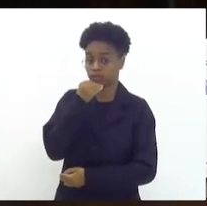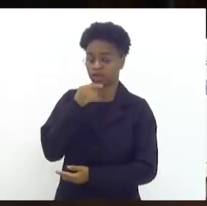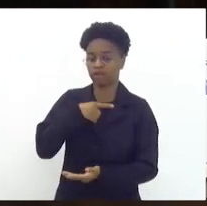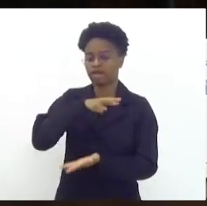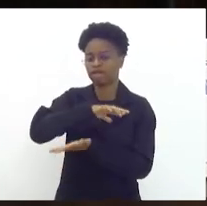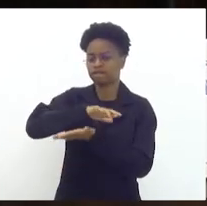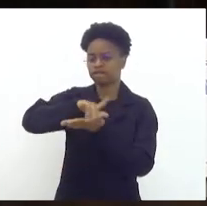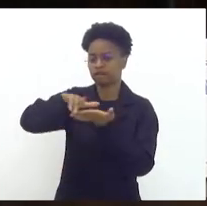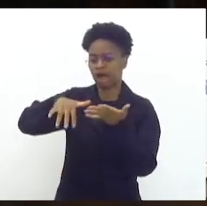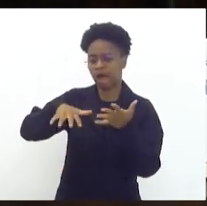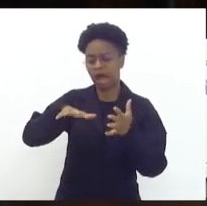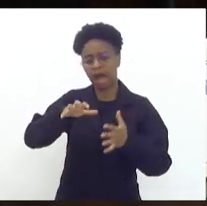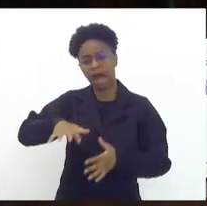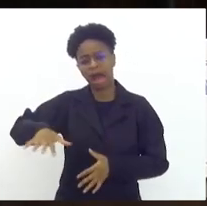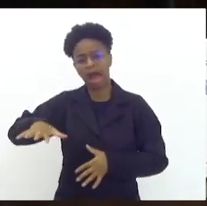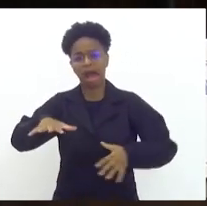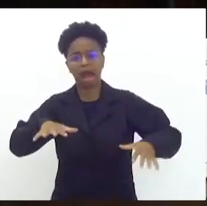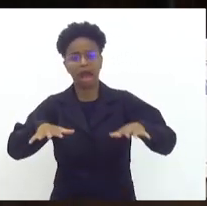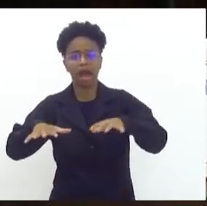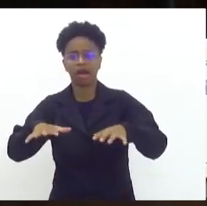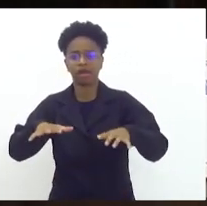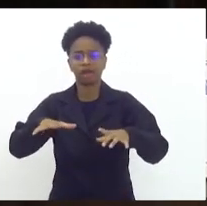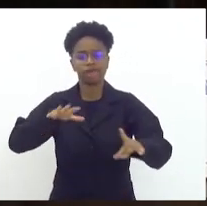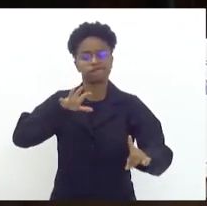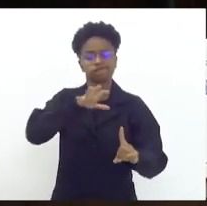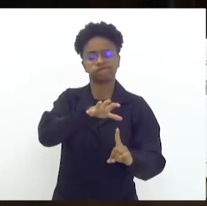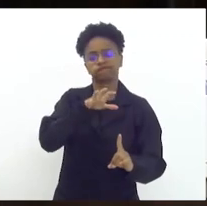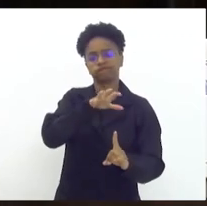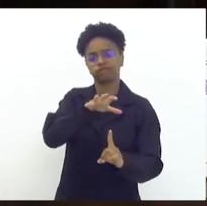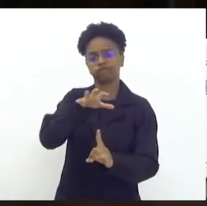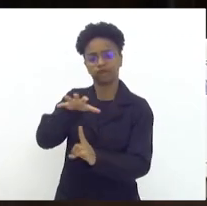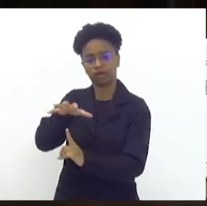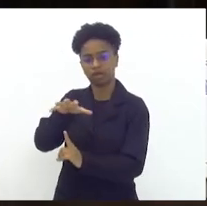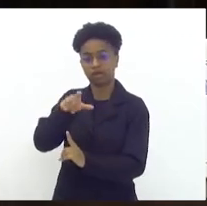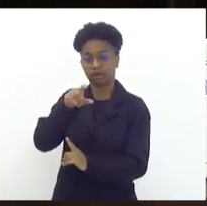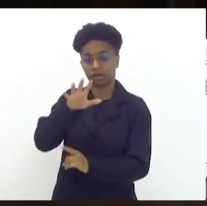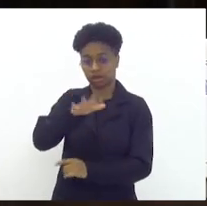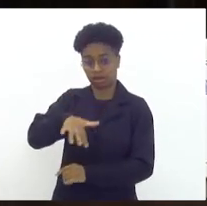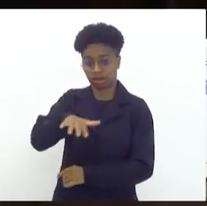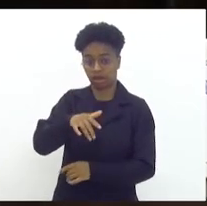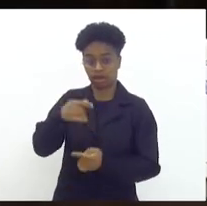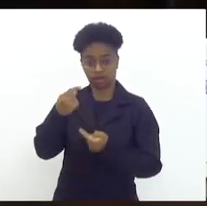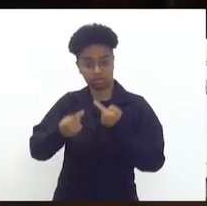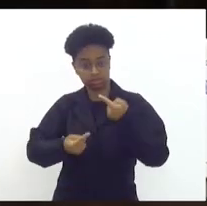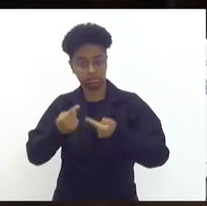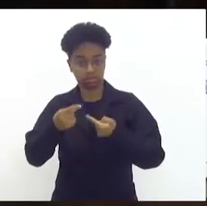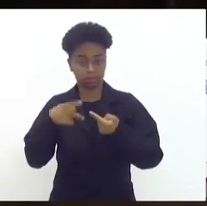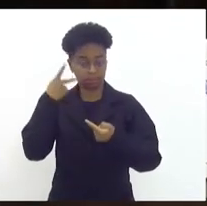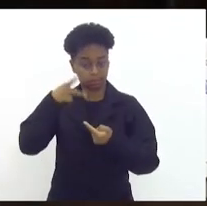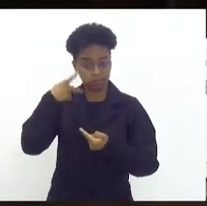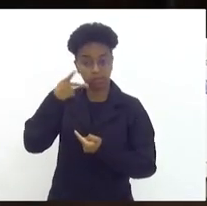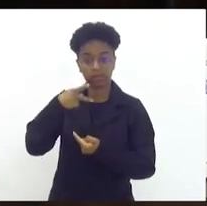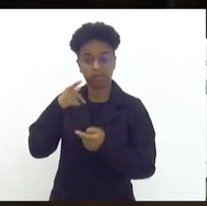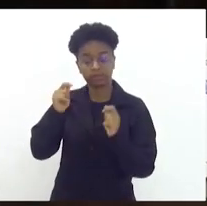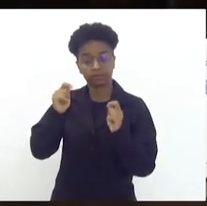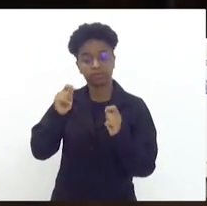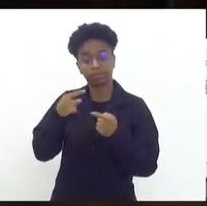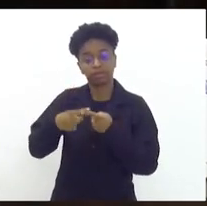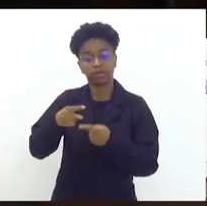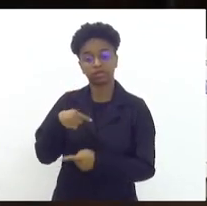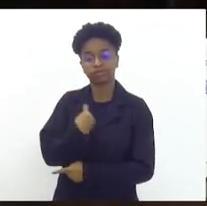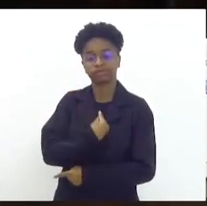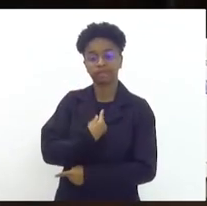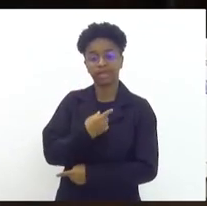diversos segmentos pressionem né O parlamento para que a gente tenha cada